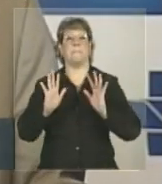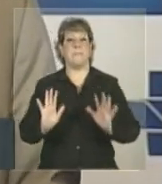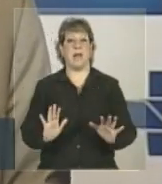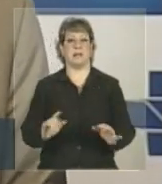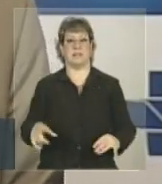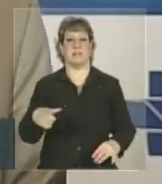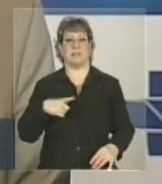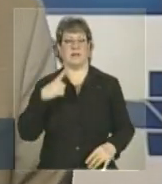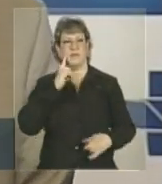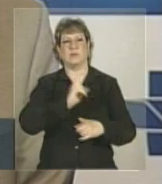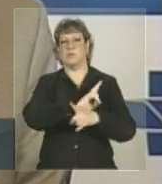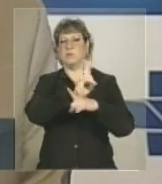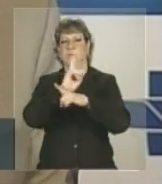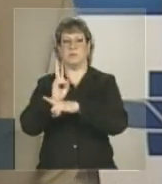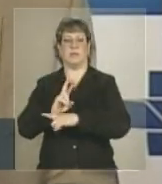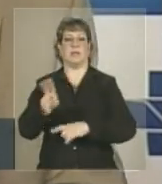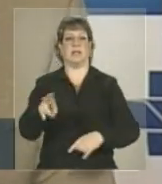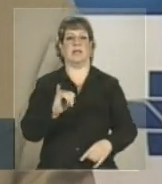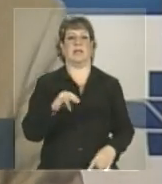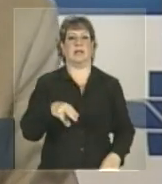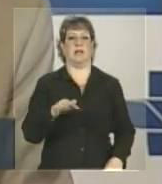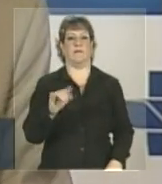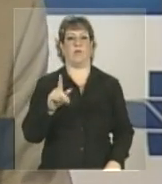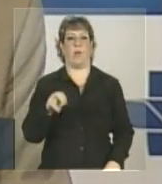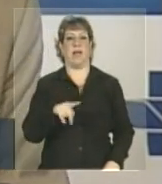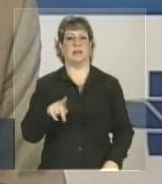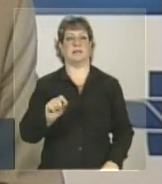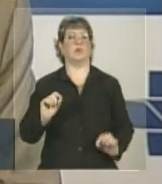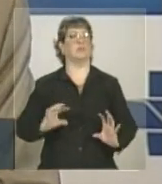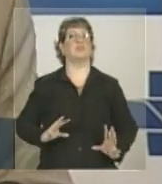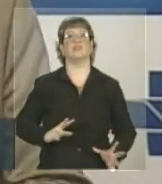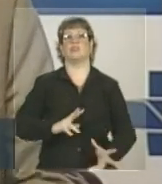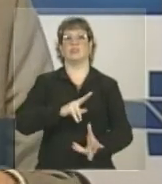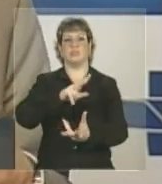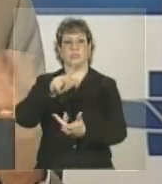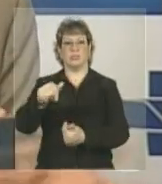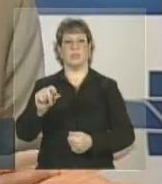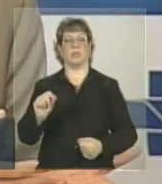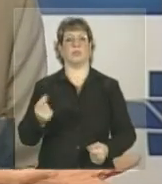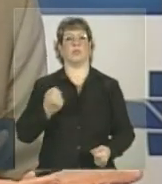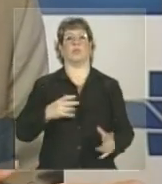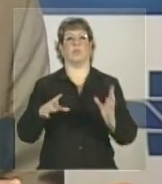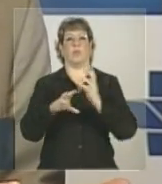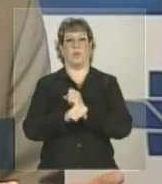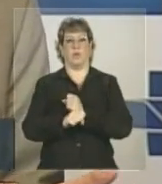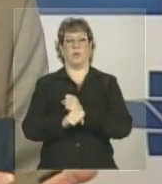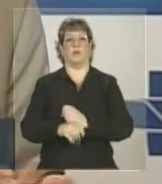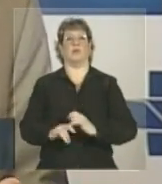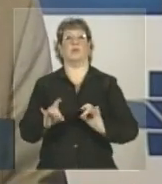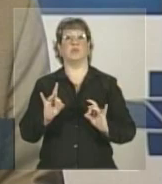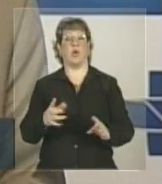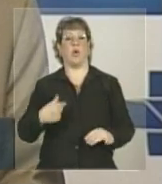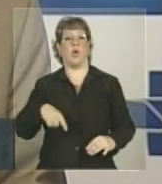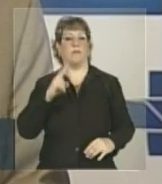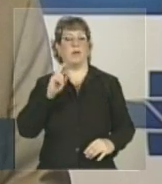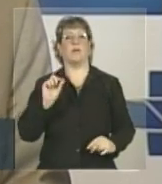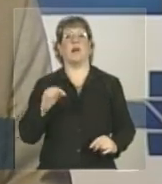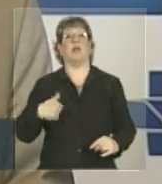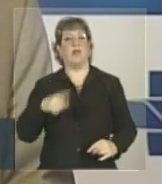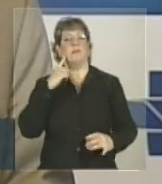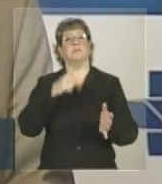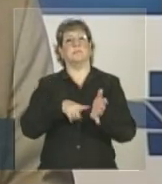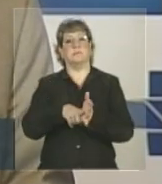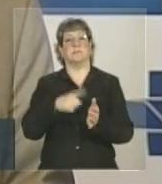vigilância de influenza no mundo inteiro, a gente faz não pelo número de casos de influenza, porque isso a gente só conta em situações excepcionais, mas a gente